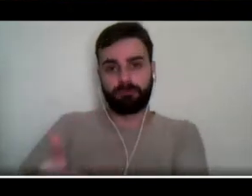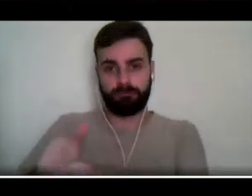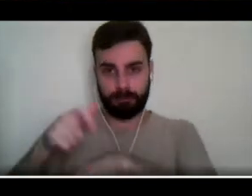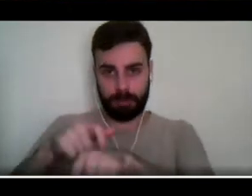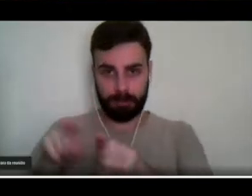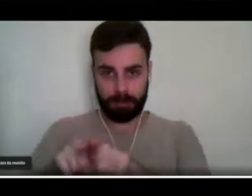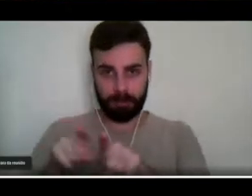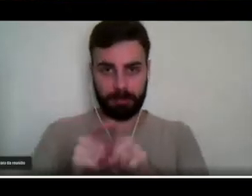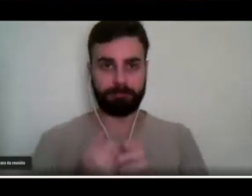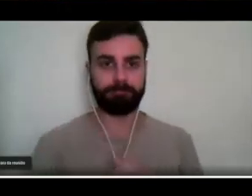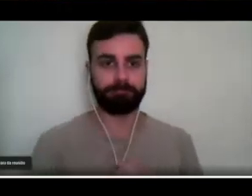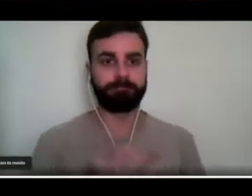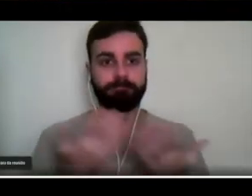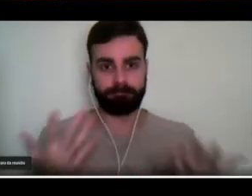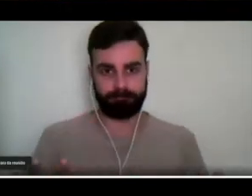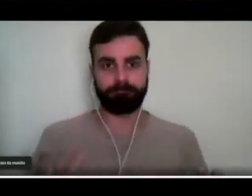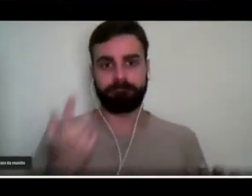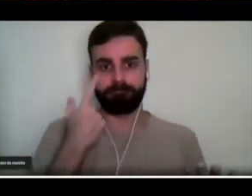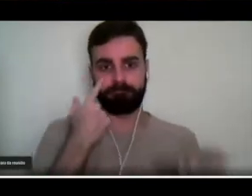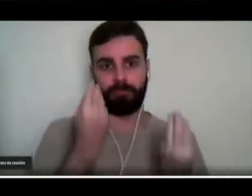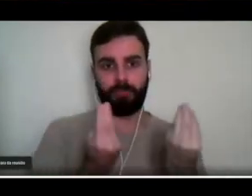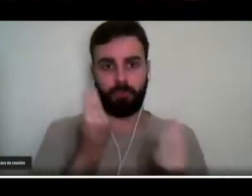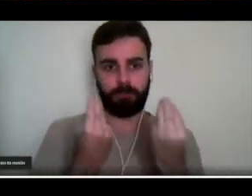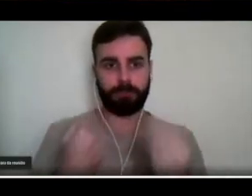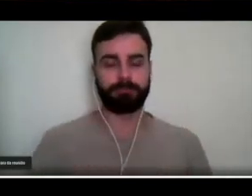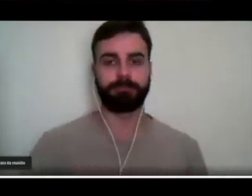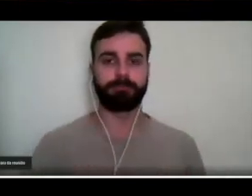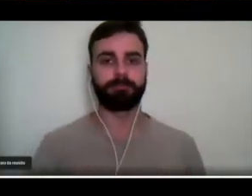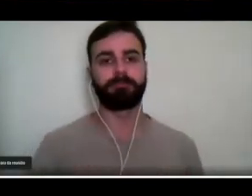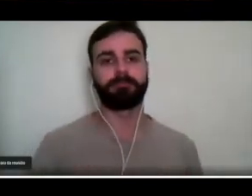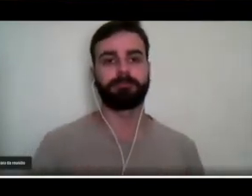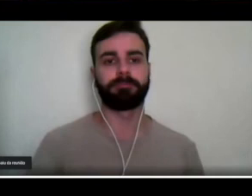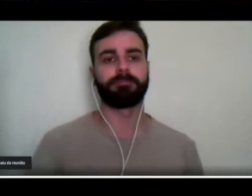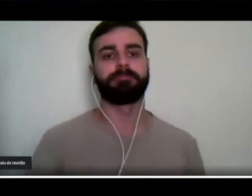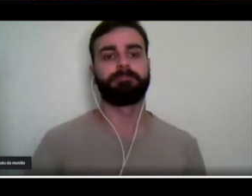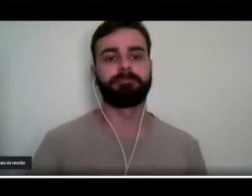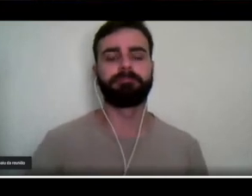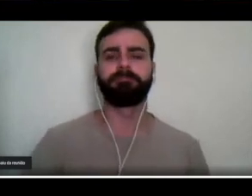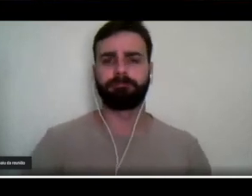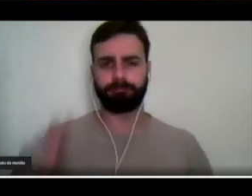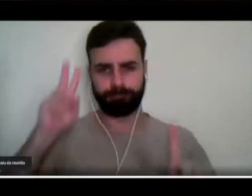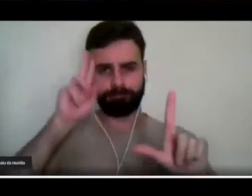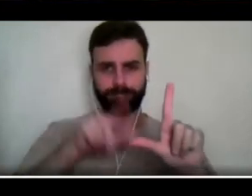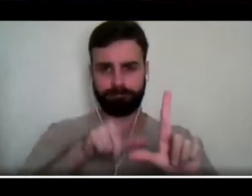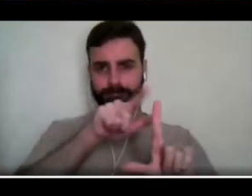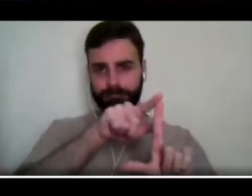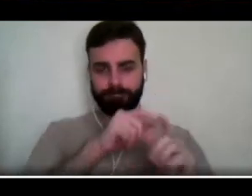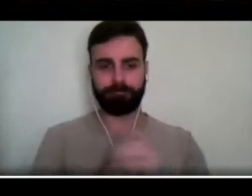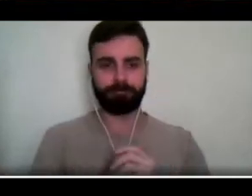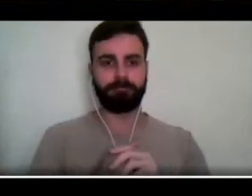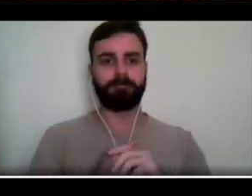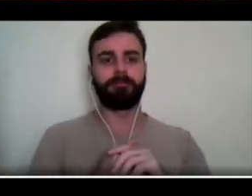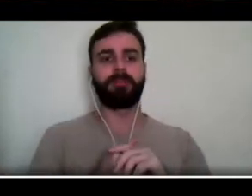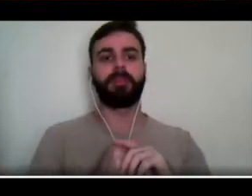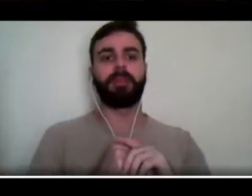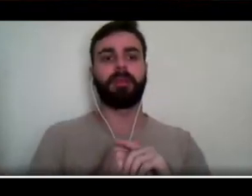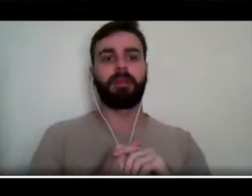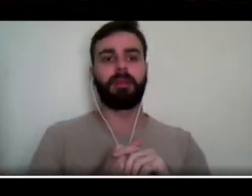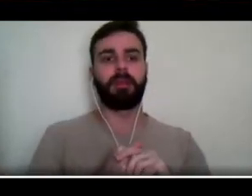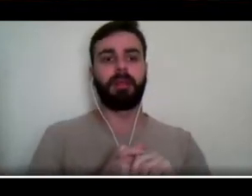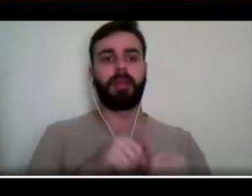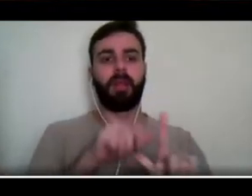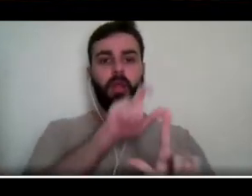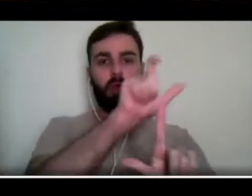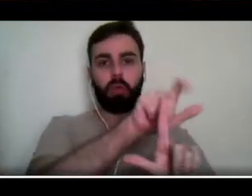Como é que X, a posição X da pedra varia no tempo? Ela varia linearmente com o tempo,